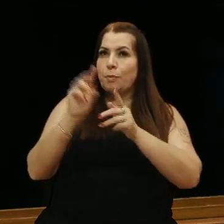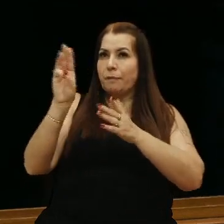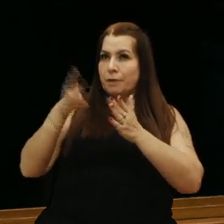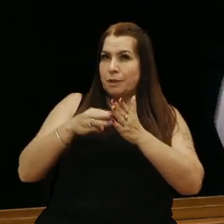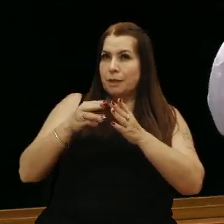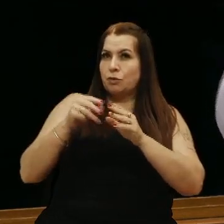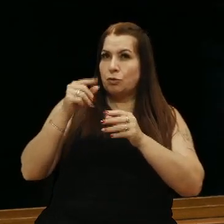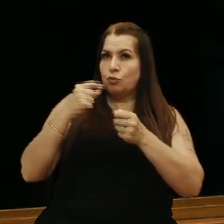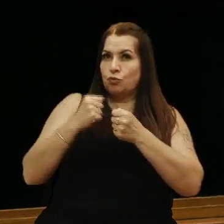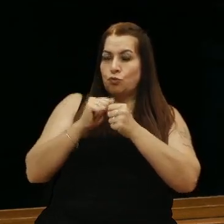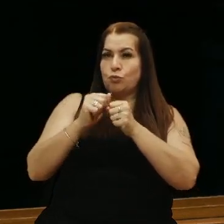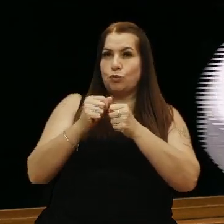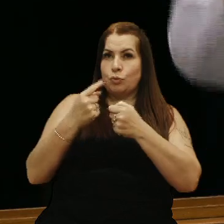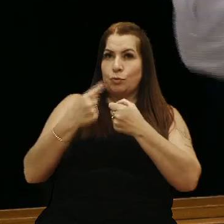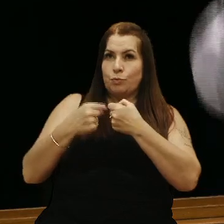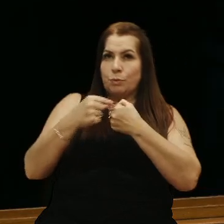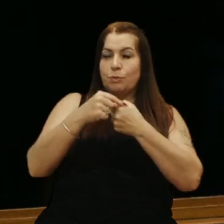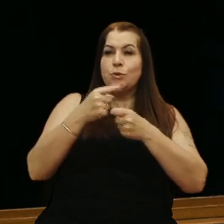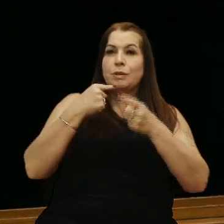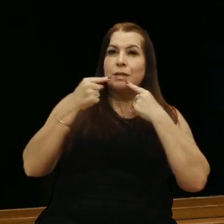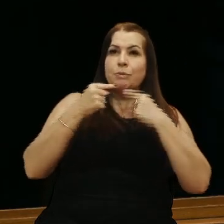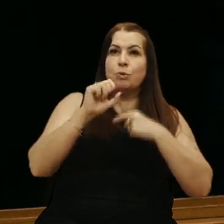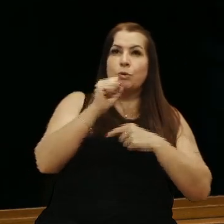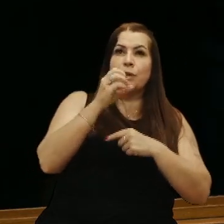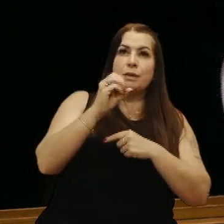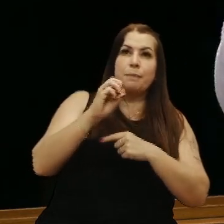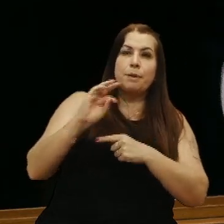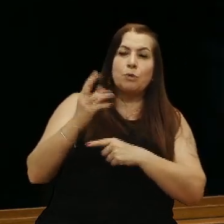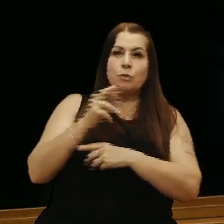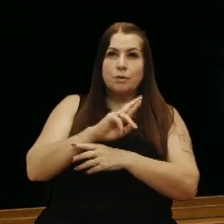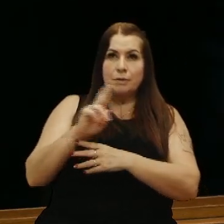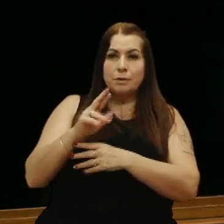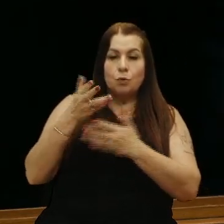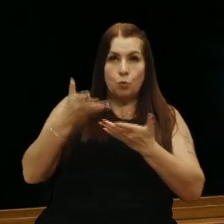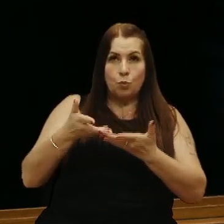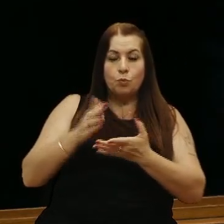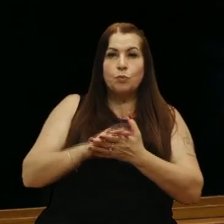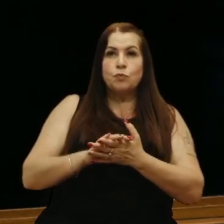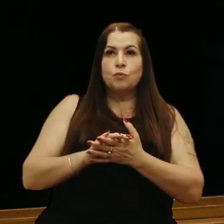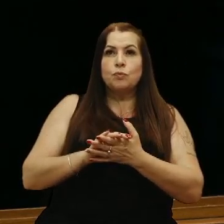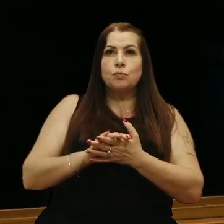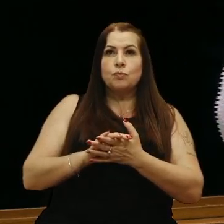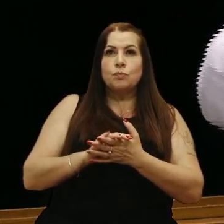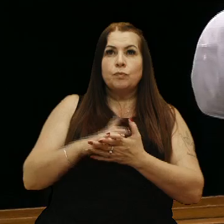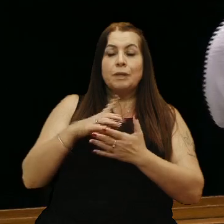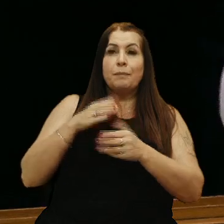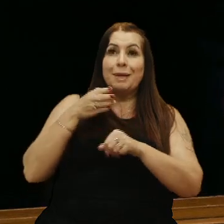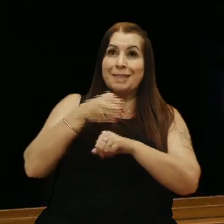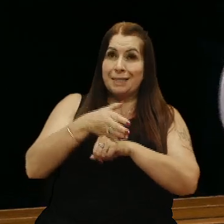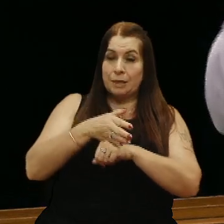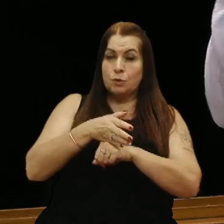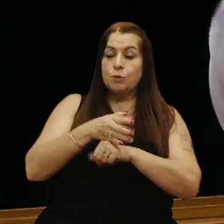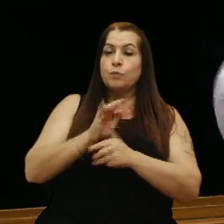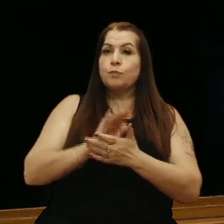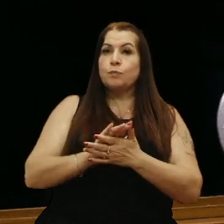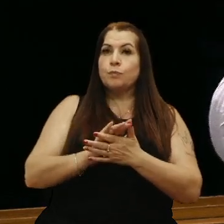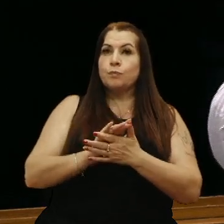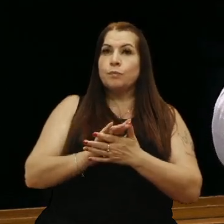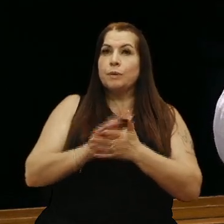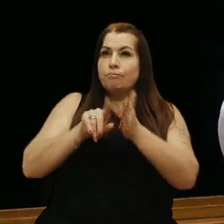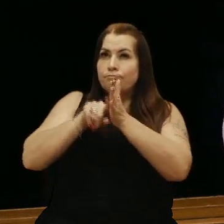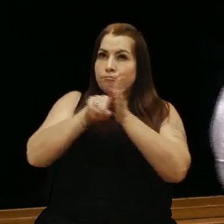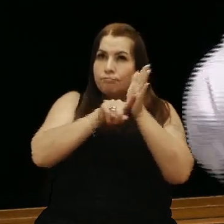fase do município, um deles reclamando R$80 milhões, hoje nós tivemos acesso à